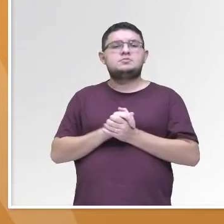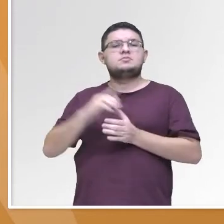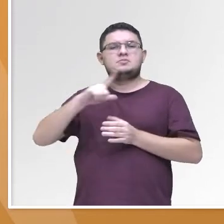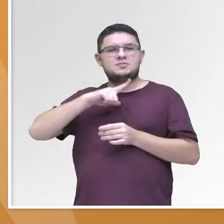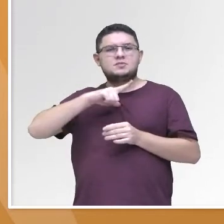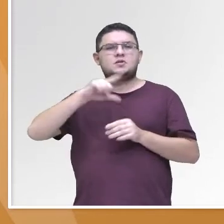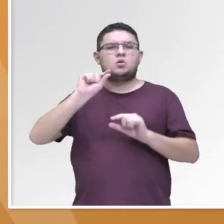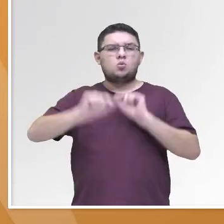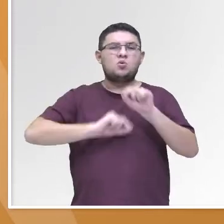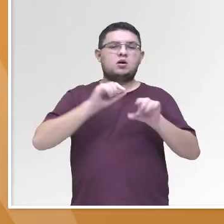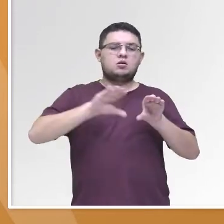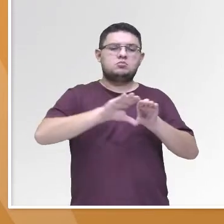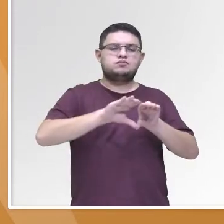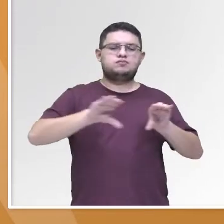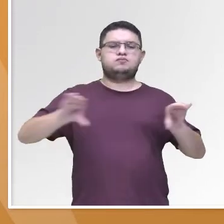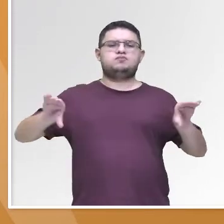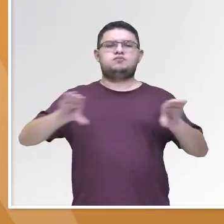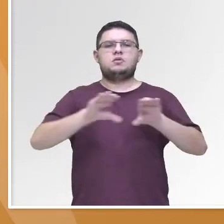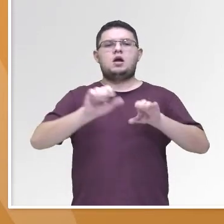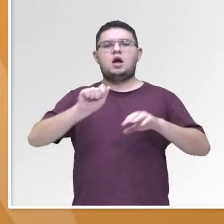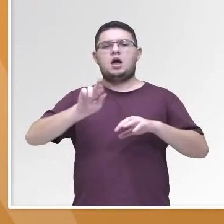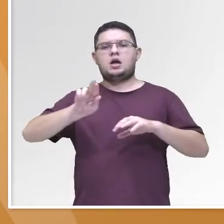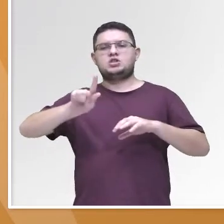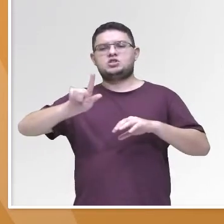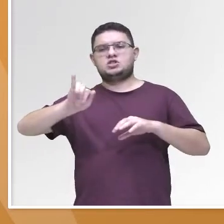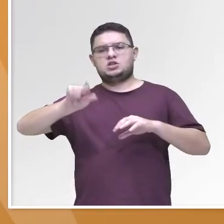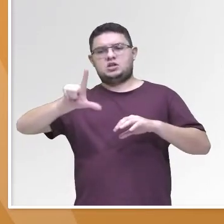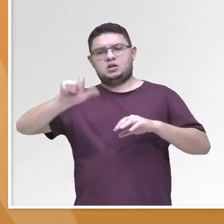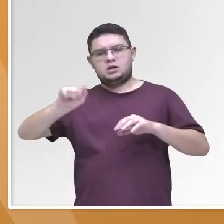nós temos aqui, olha, a captação e a queima